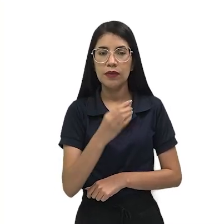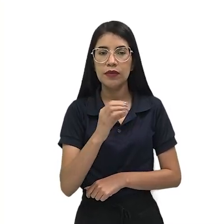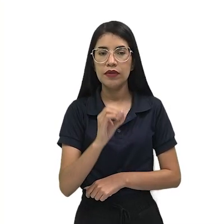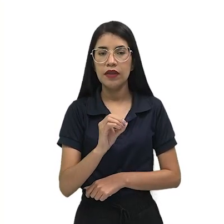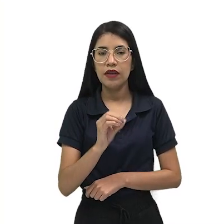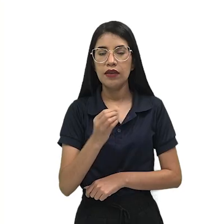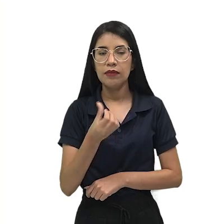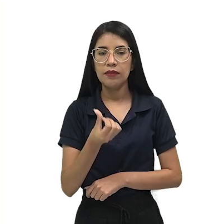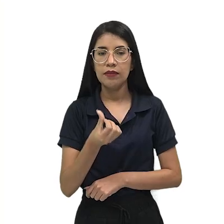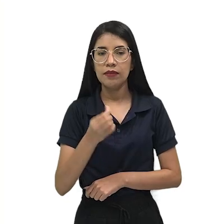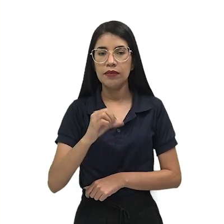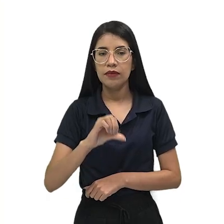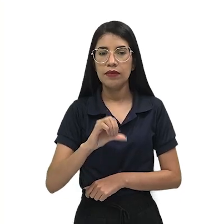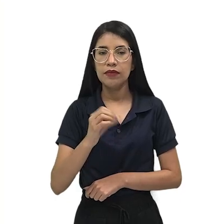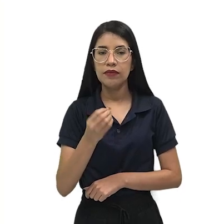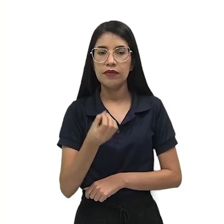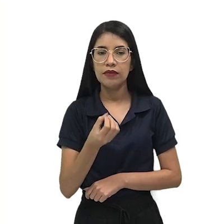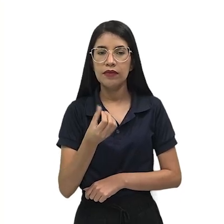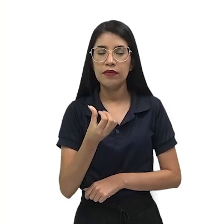069 e